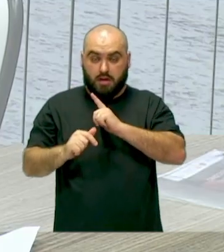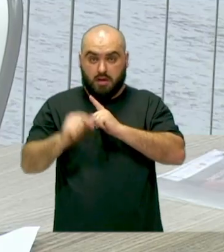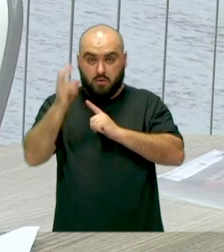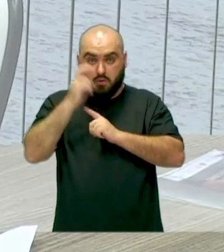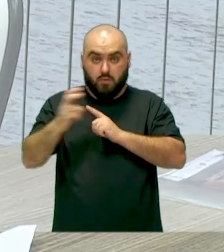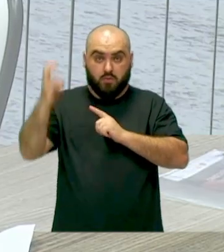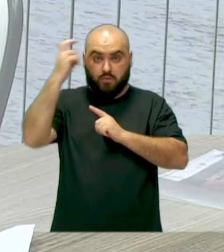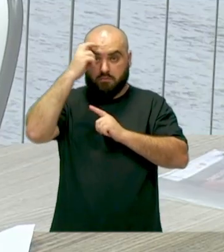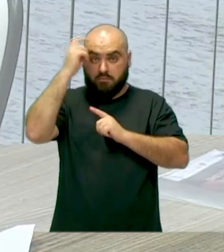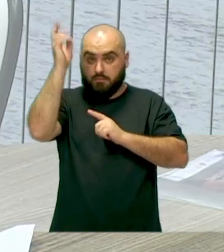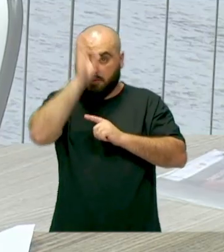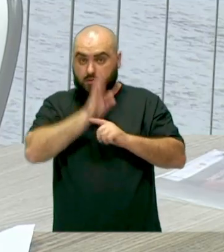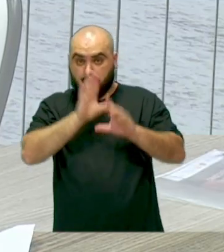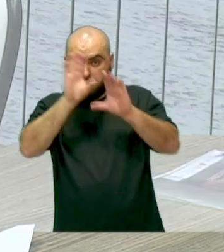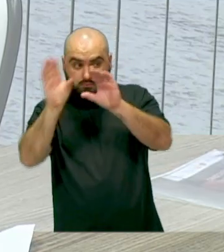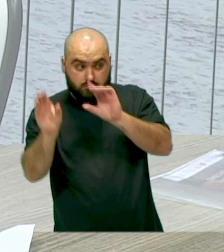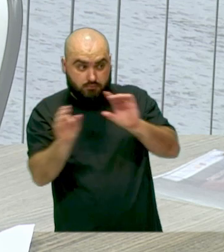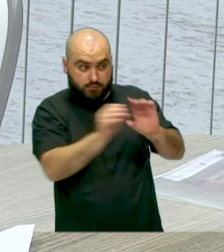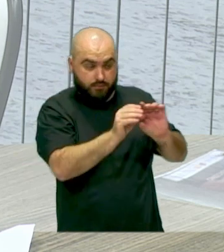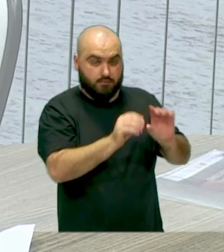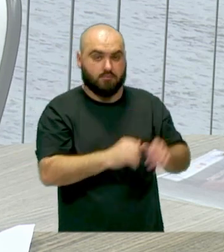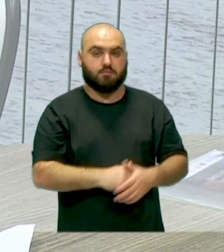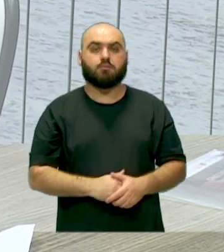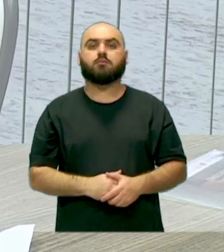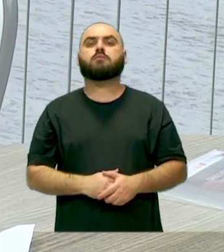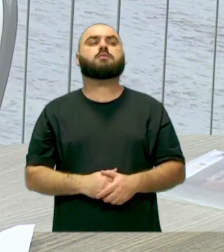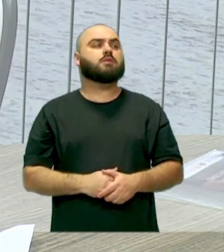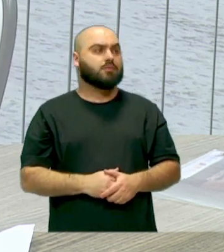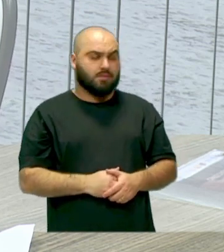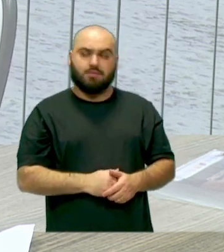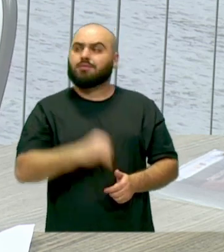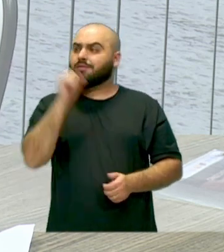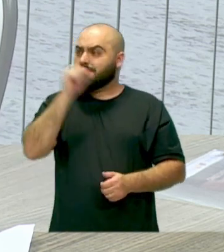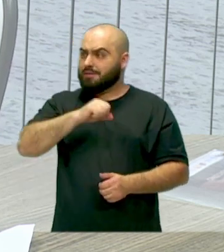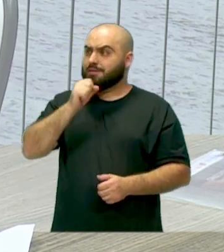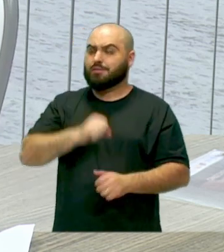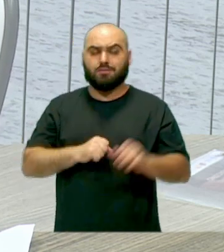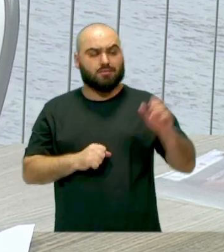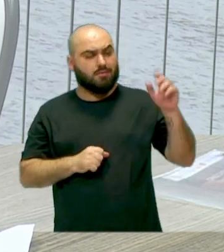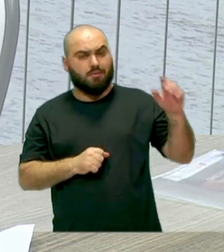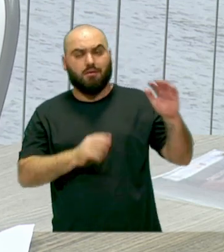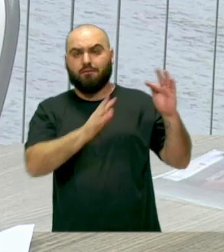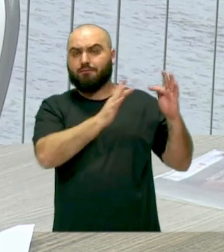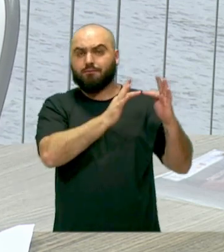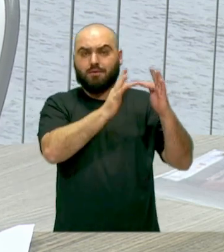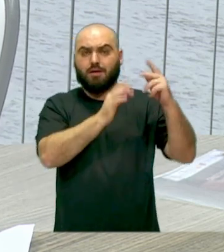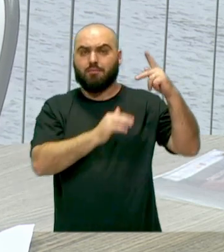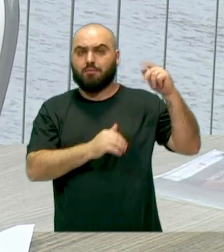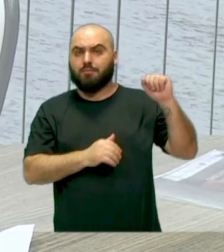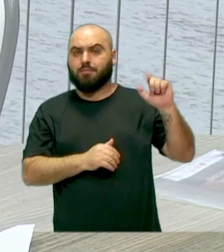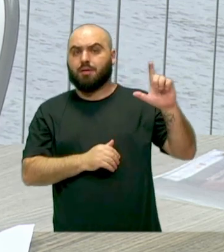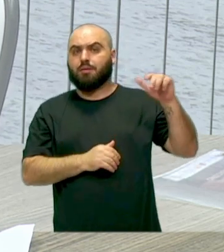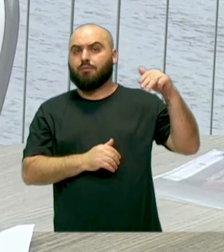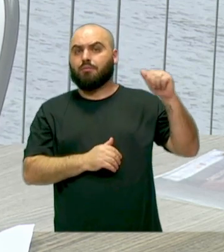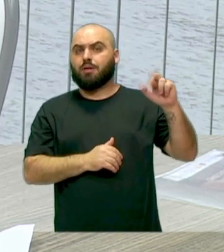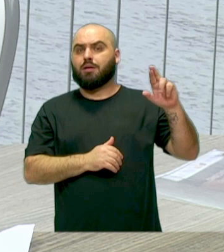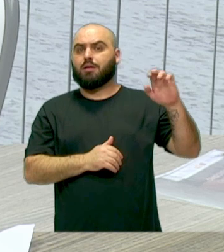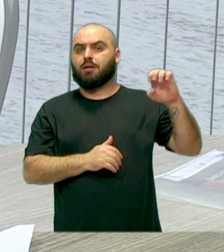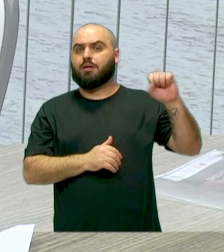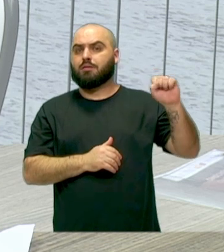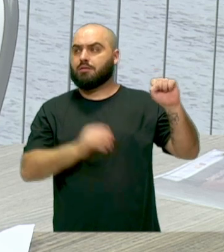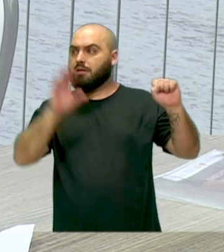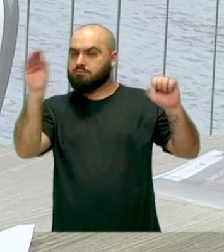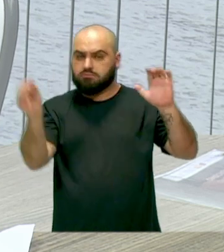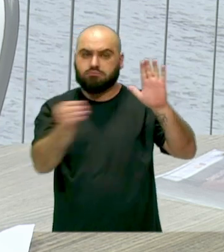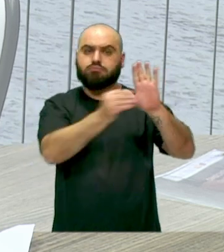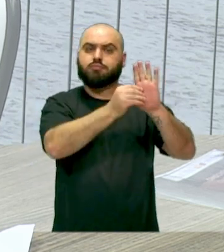no Brasil. Tanto cultura quanto em políticas, né? Foram construídos por nomes que